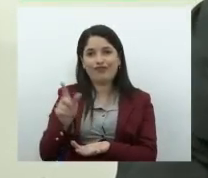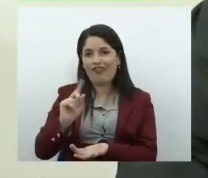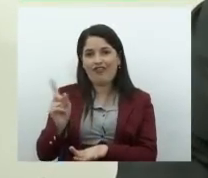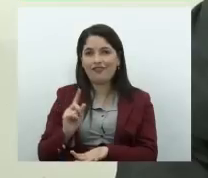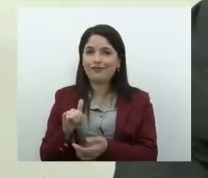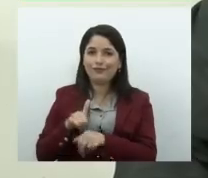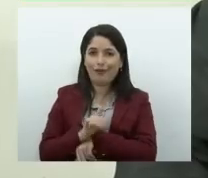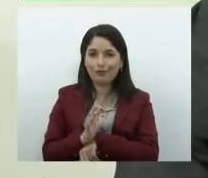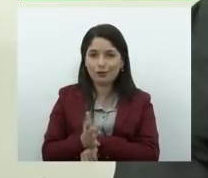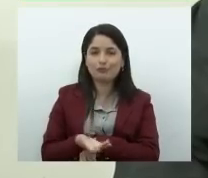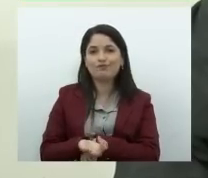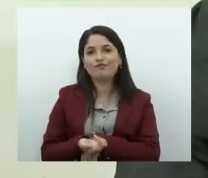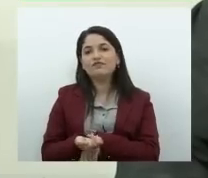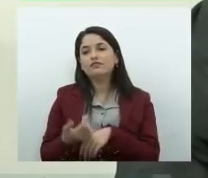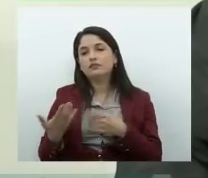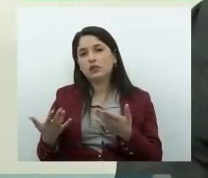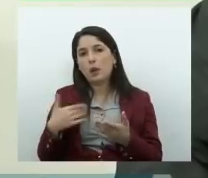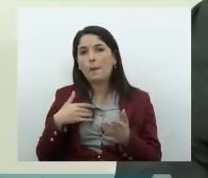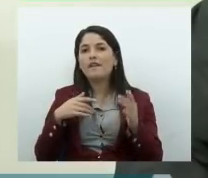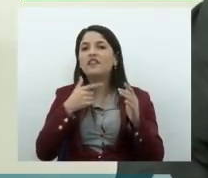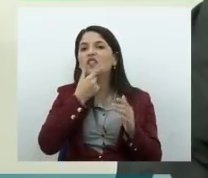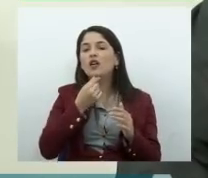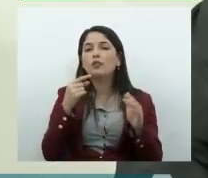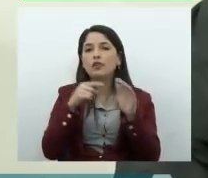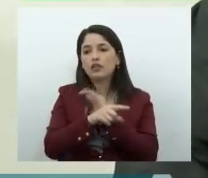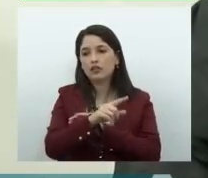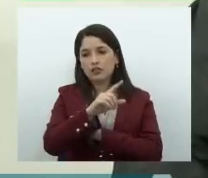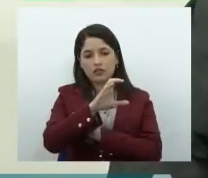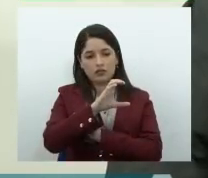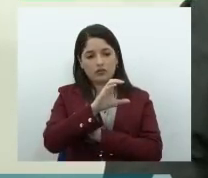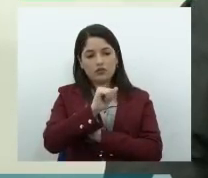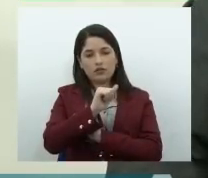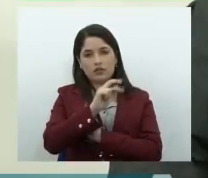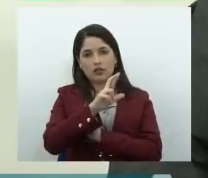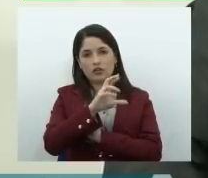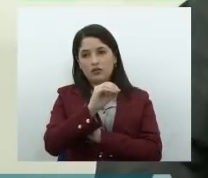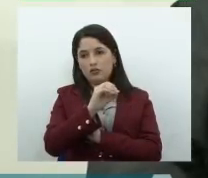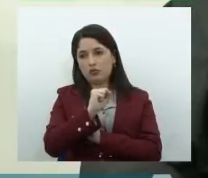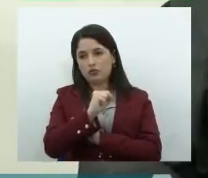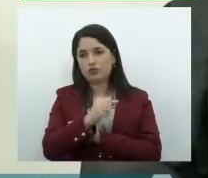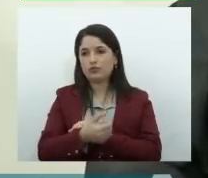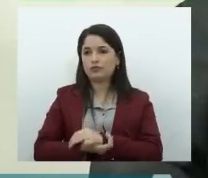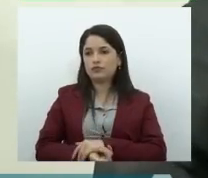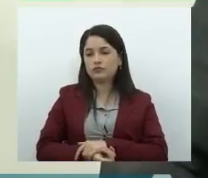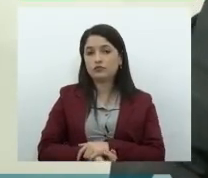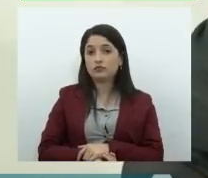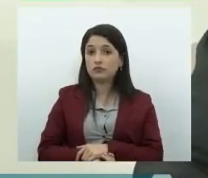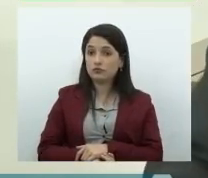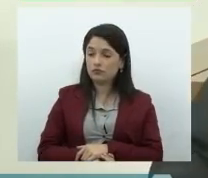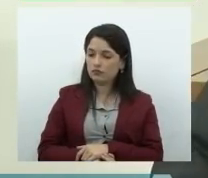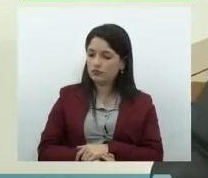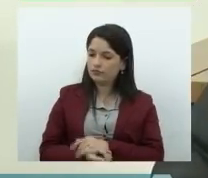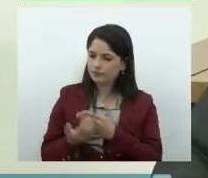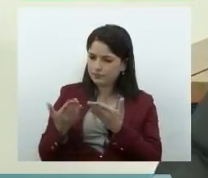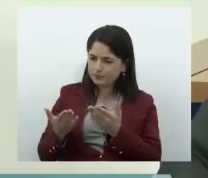eu queria dirigir ao Carlos Roberto a minha pergunta. 30 segundos para a sua questão, candidato. Candidato Carlos Roberto, no nosso plano